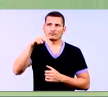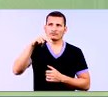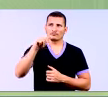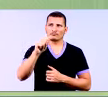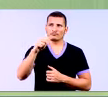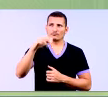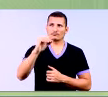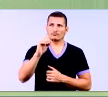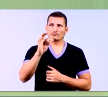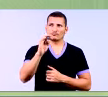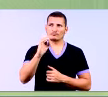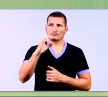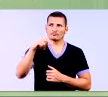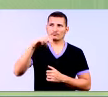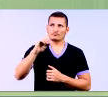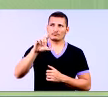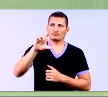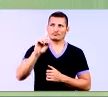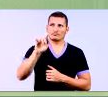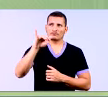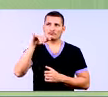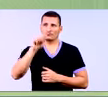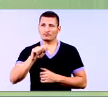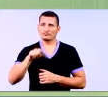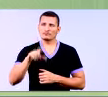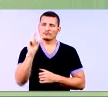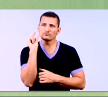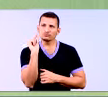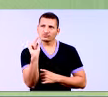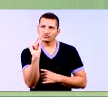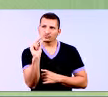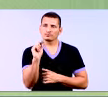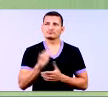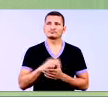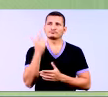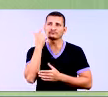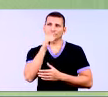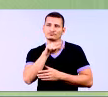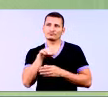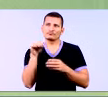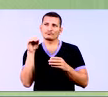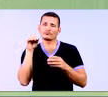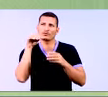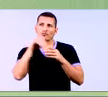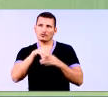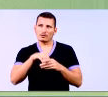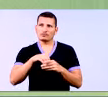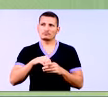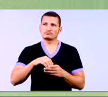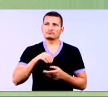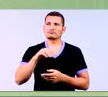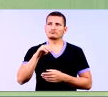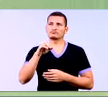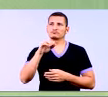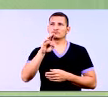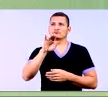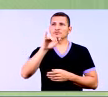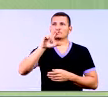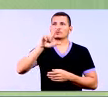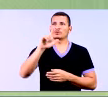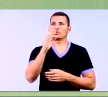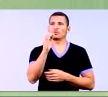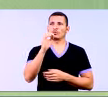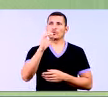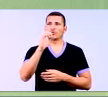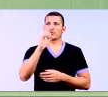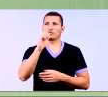essas coisas muito pequenas. Então a gente conseguiu aí botar aí bilhões de transistores dentro de um único chip. E hoje